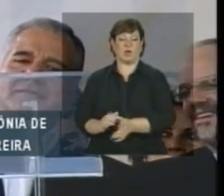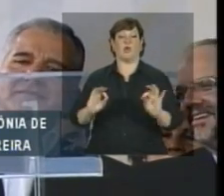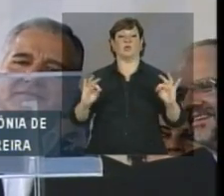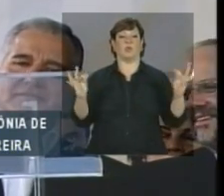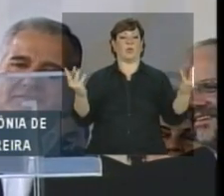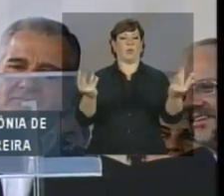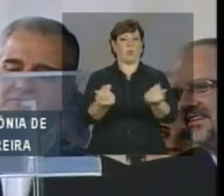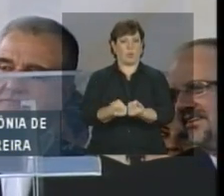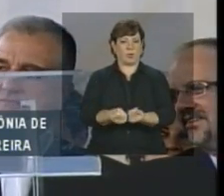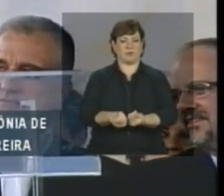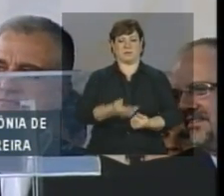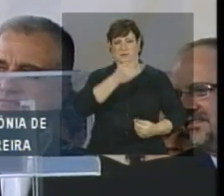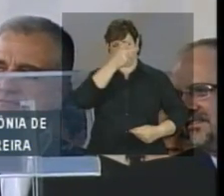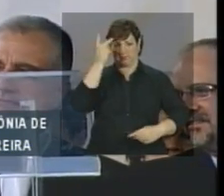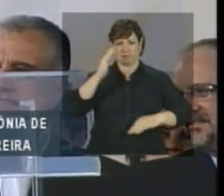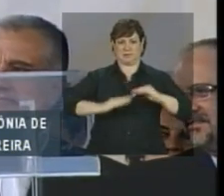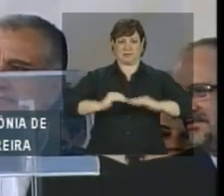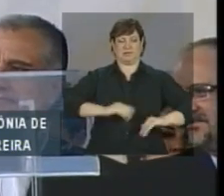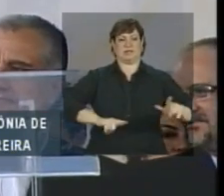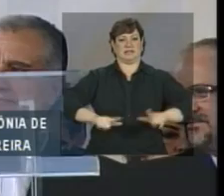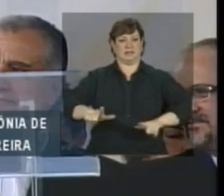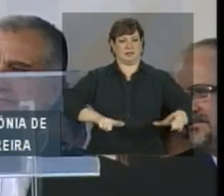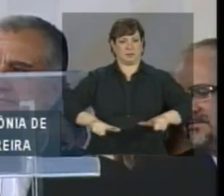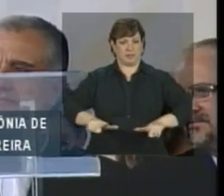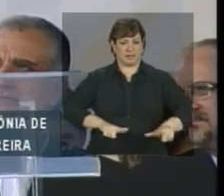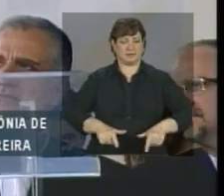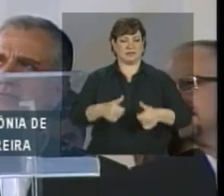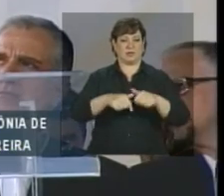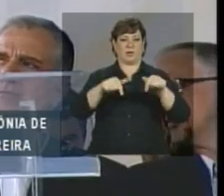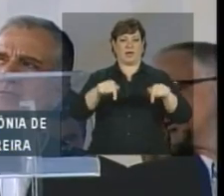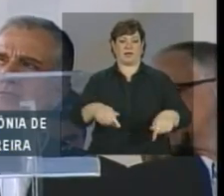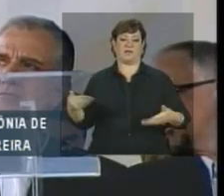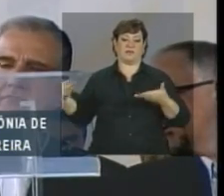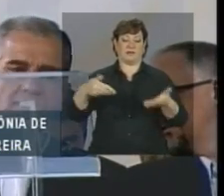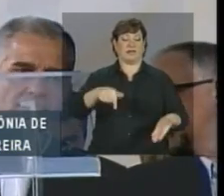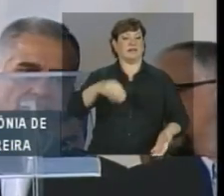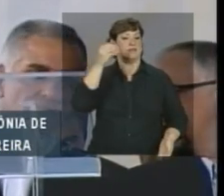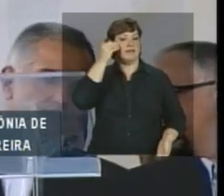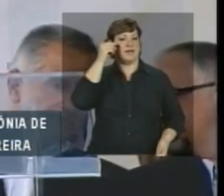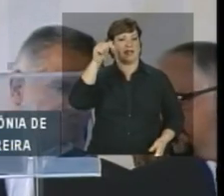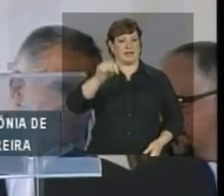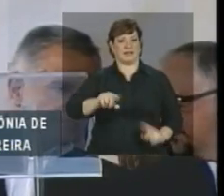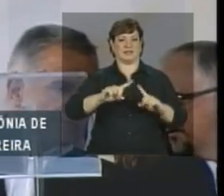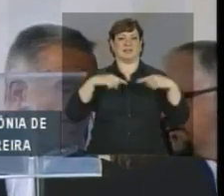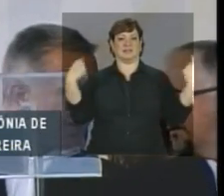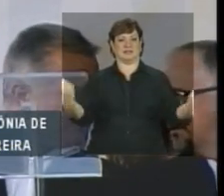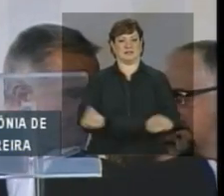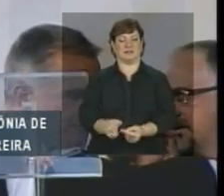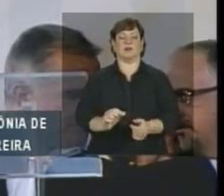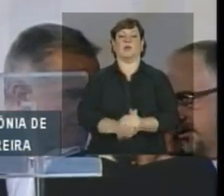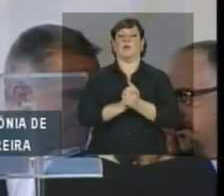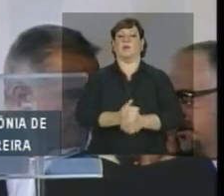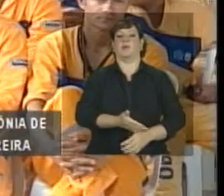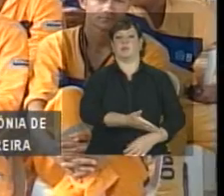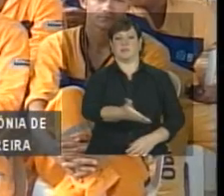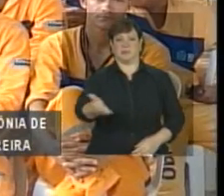os trabalhadores que estão aqui prestigiando essa solenidade,